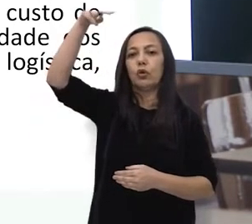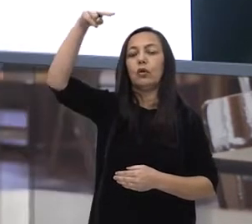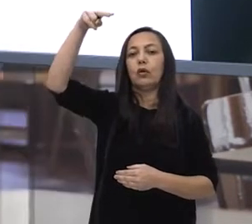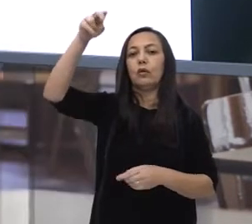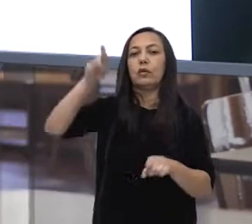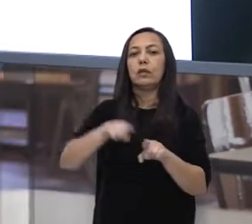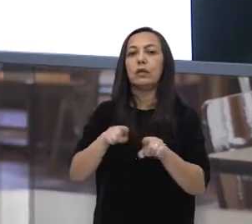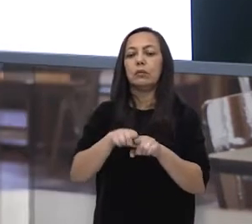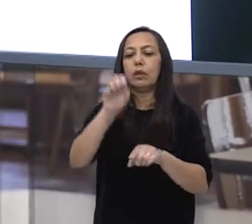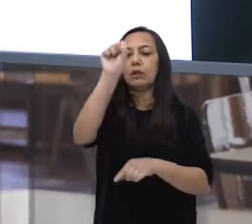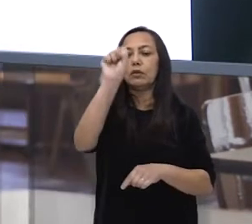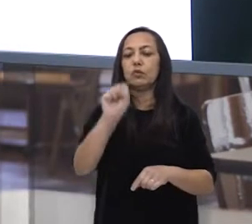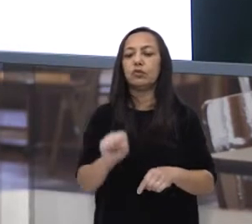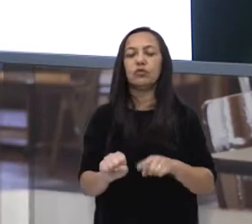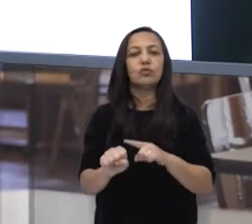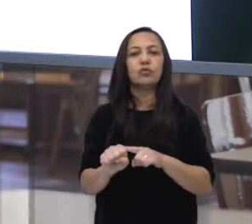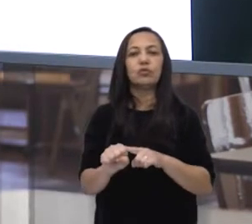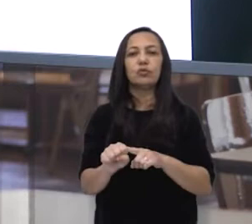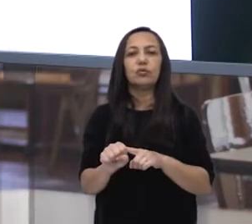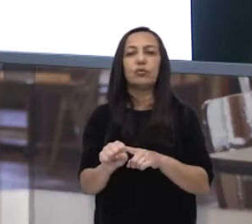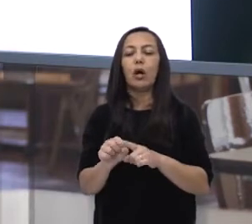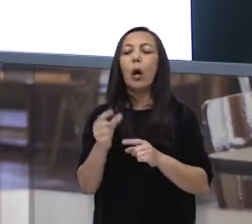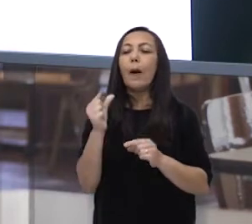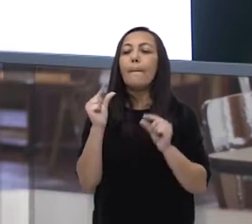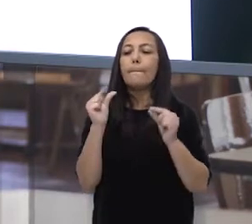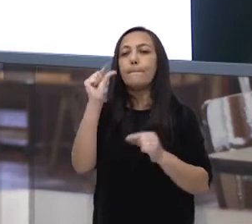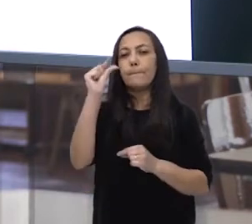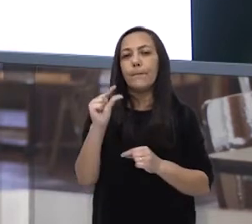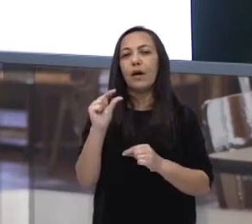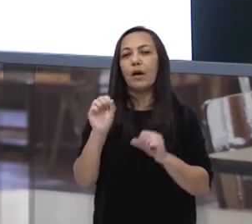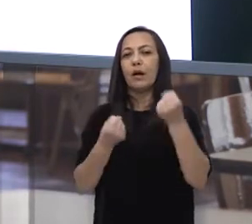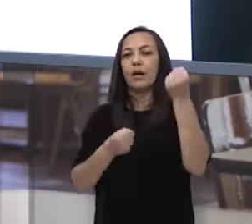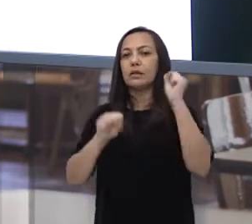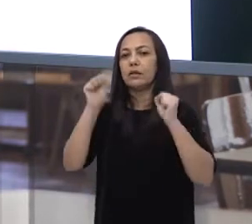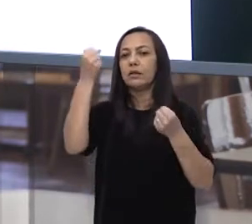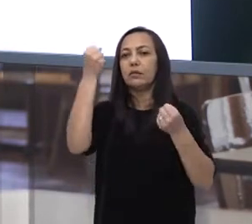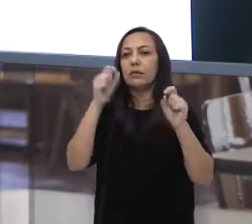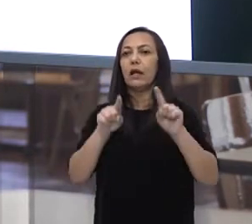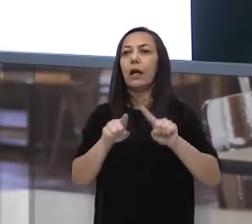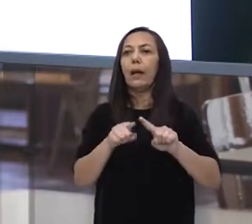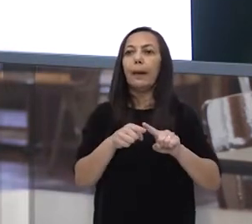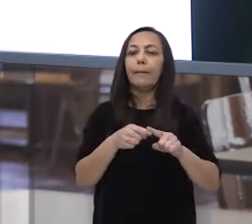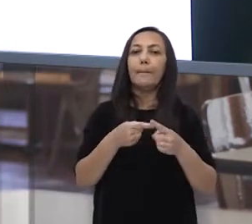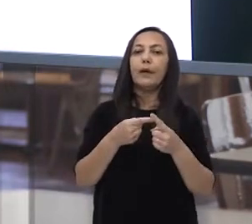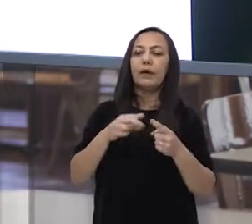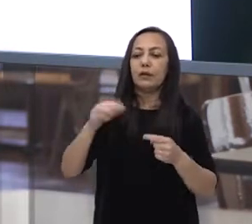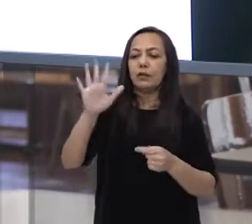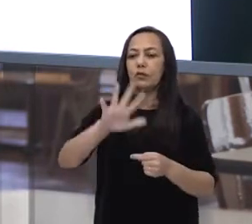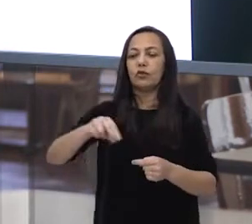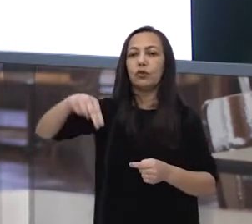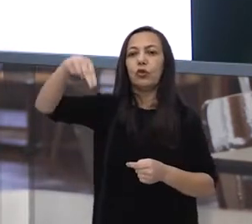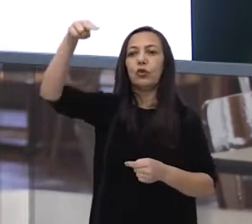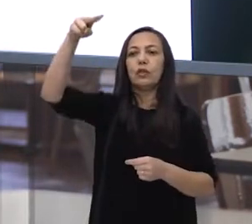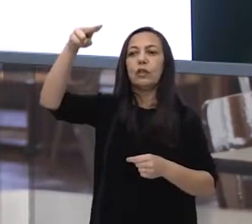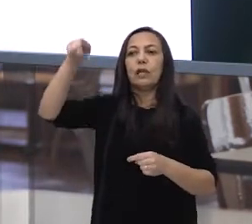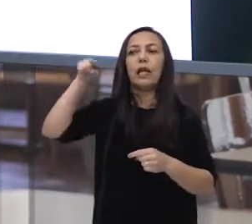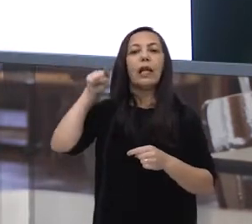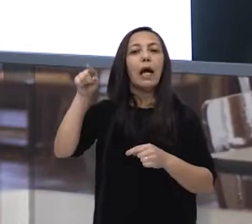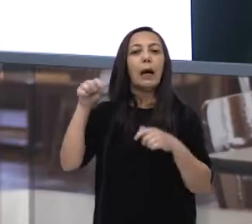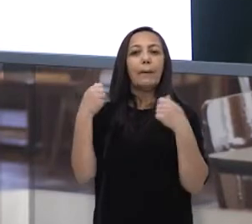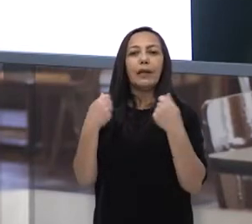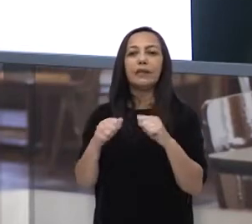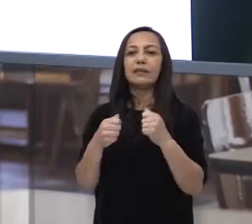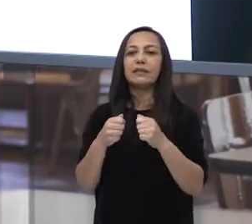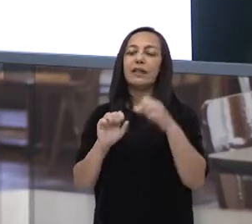e Sul. O Sul nem tanto, mas o Norte e Nordeste especificamente, porque eram áreas carentes desse tipo